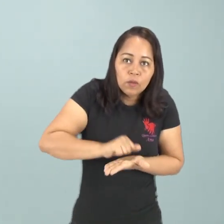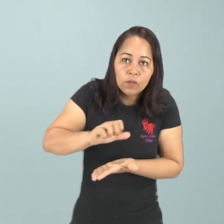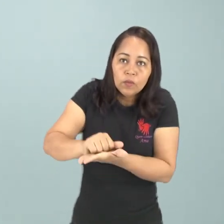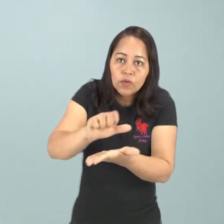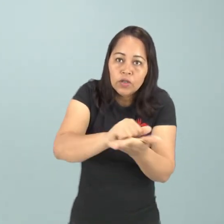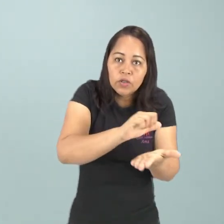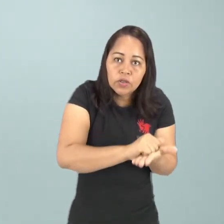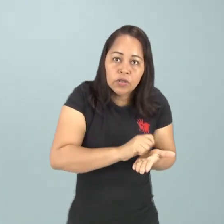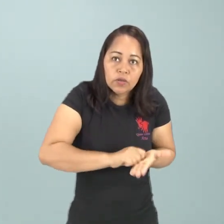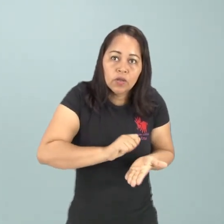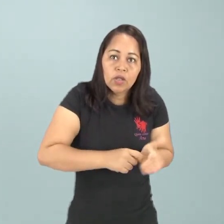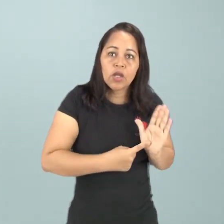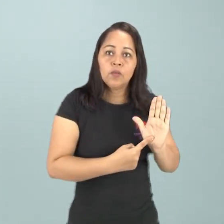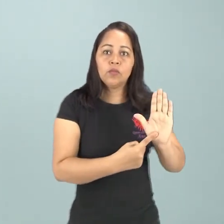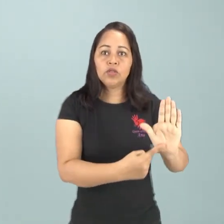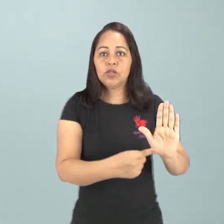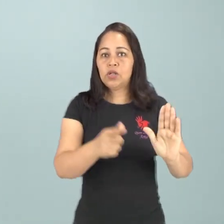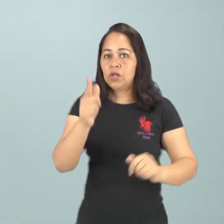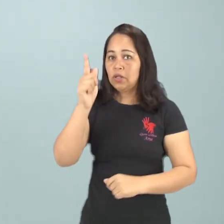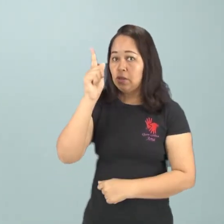Grécia. E aí